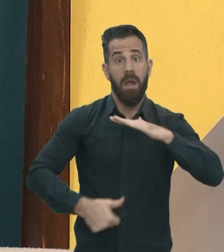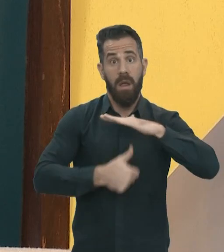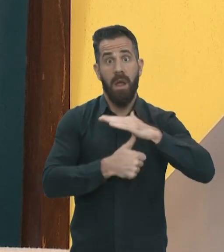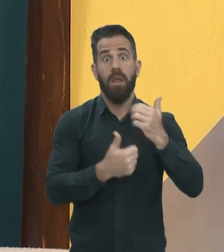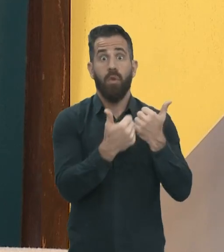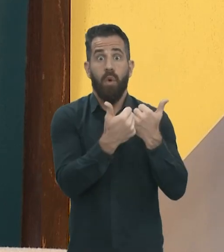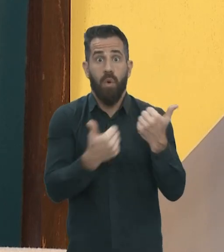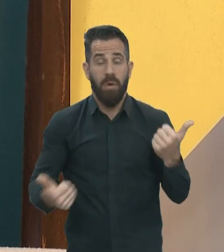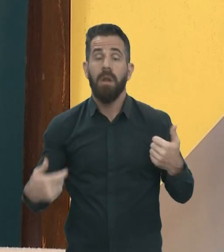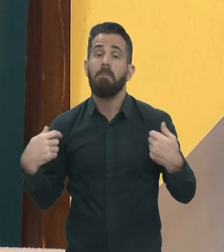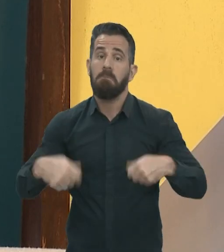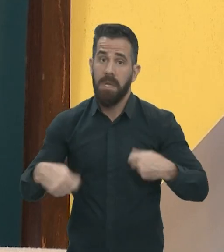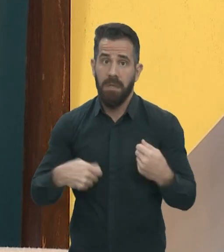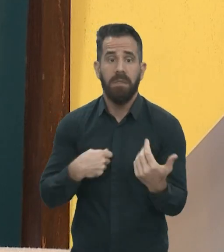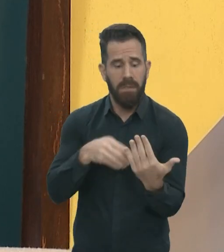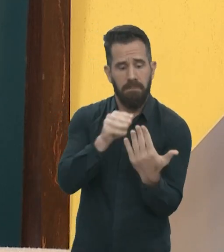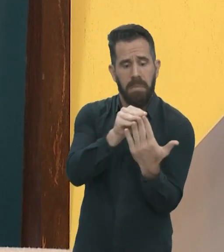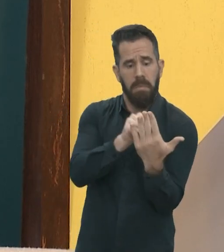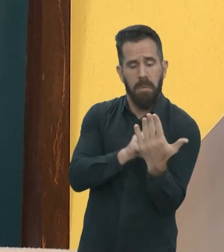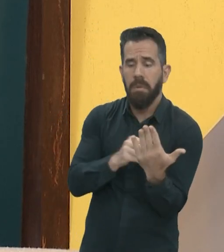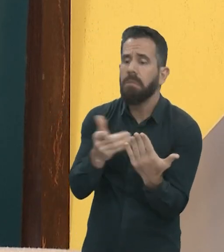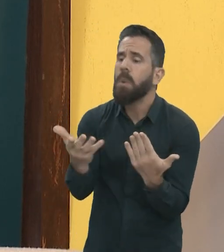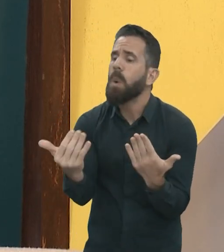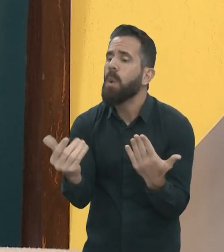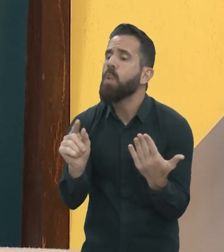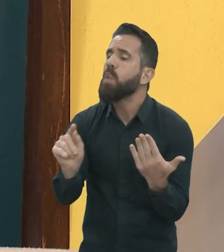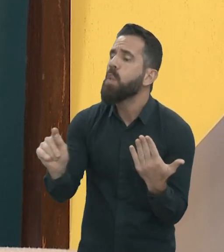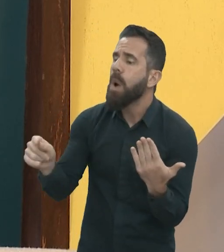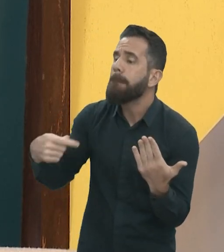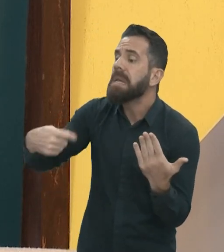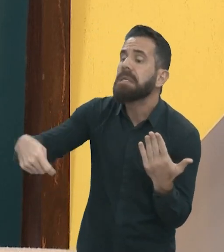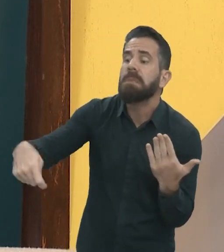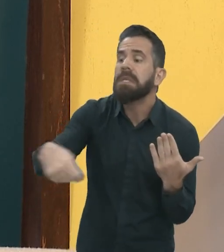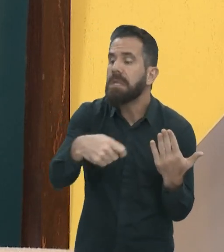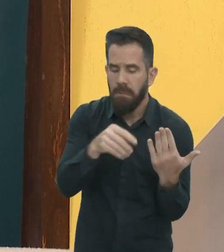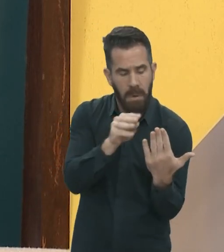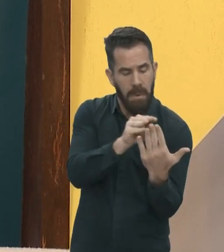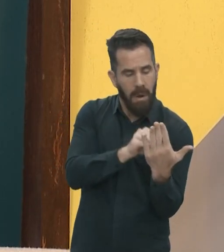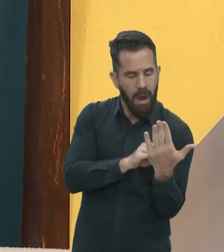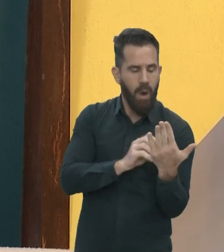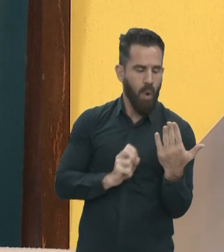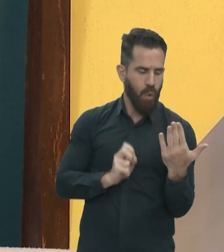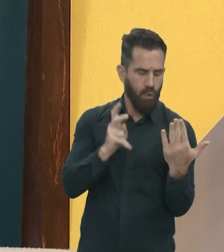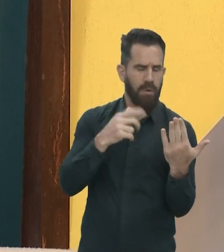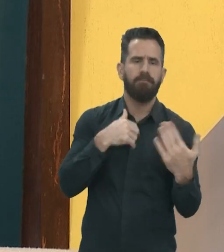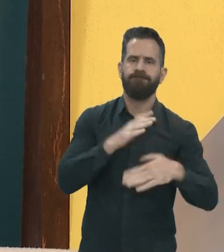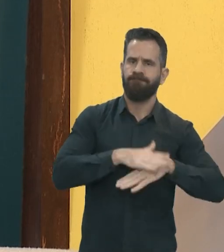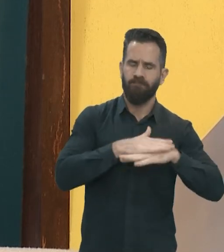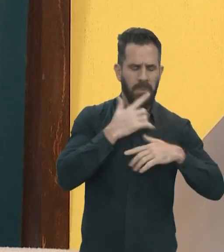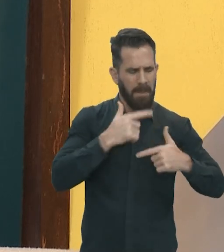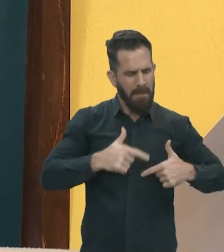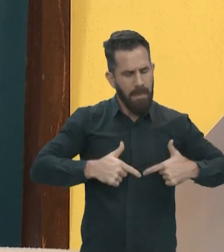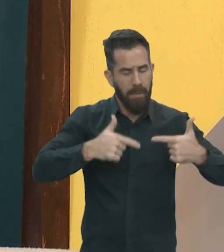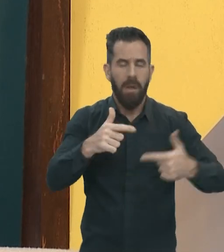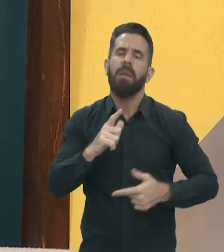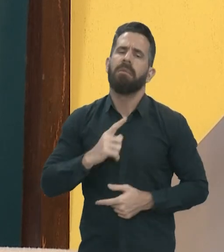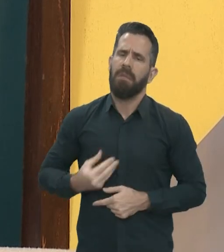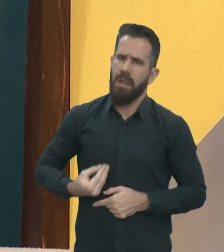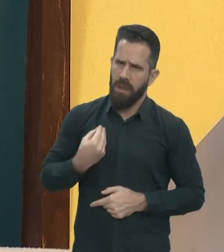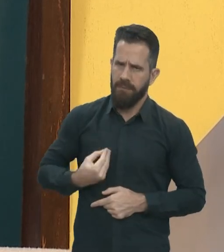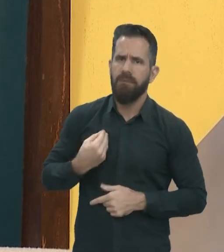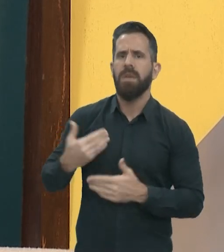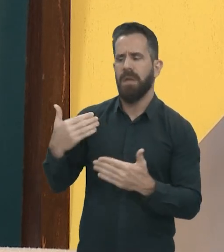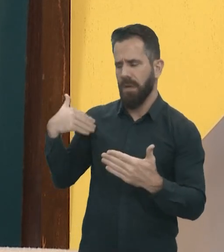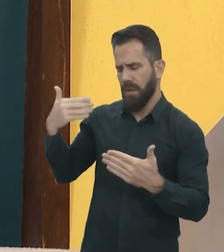dos estudantes e execute isso de forma cada vez mais articulada. Então, nós vamos fortalecer aquilo que existe, que é